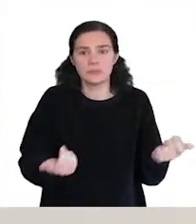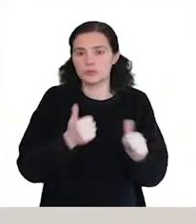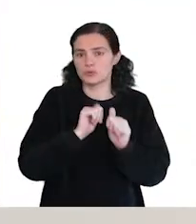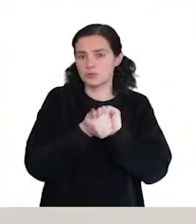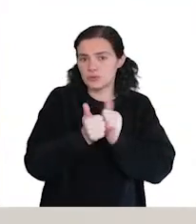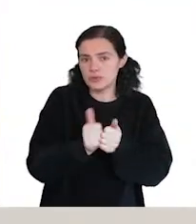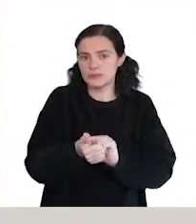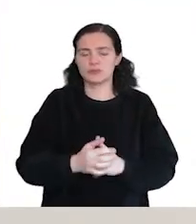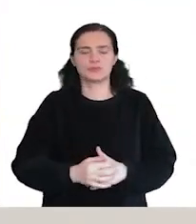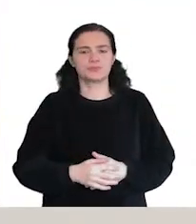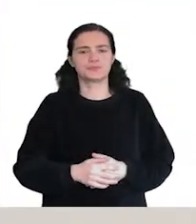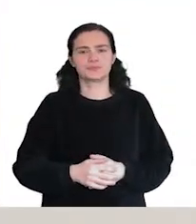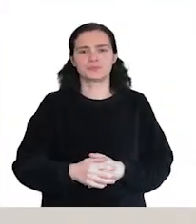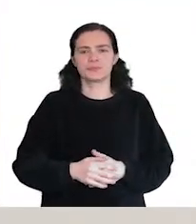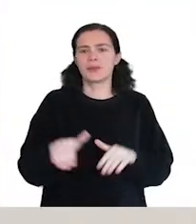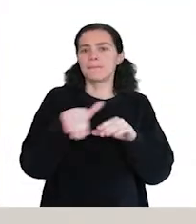acontecimentos desportivos,